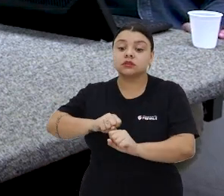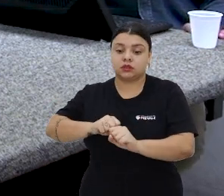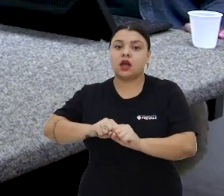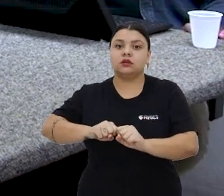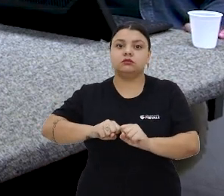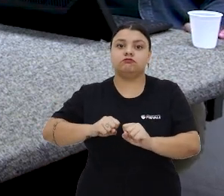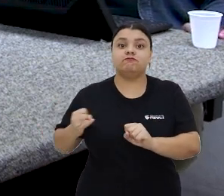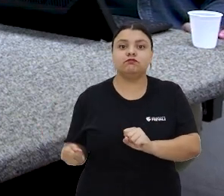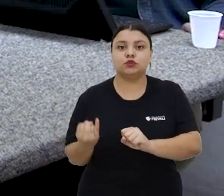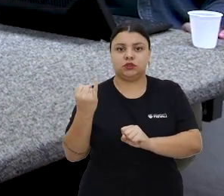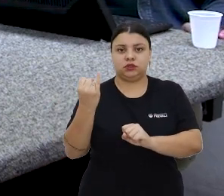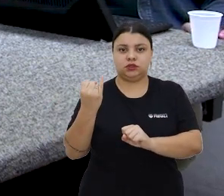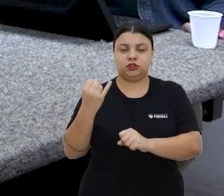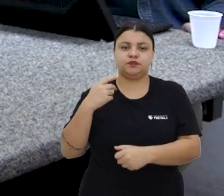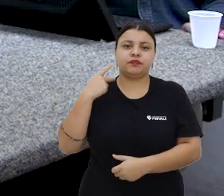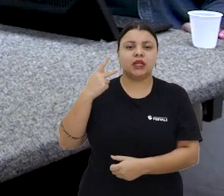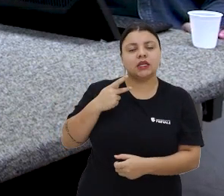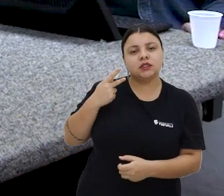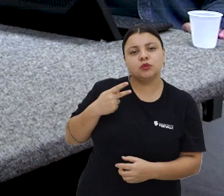as políticas